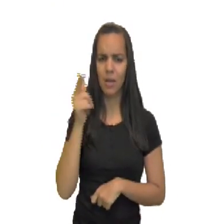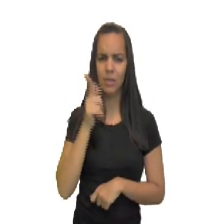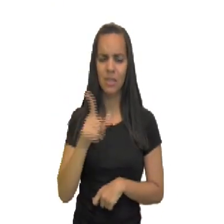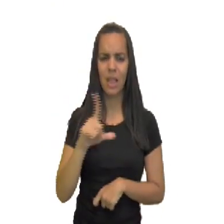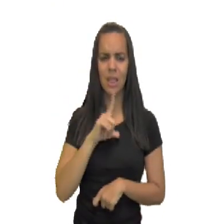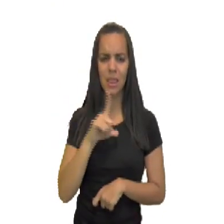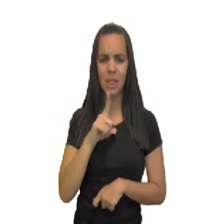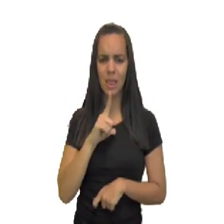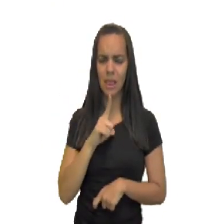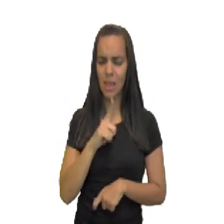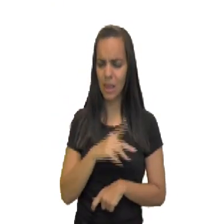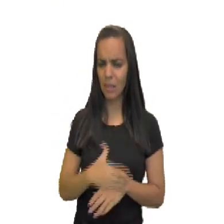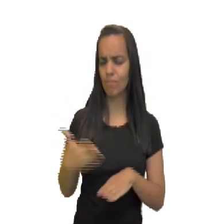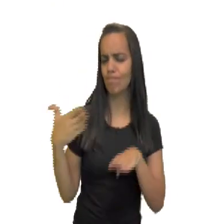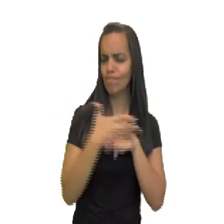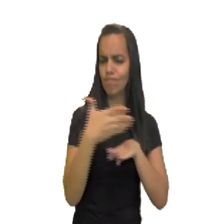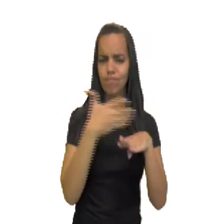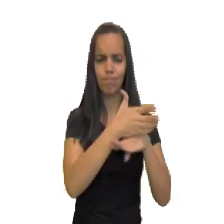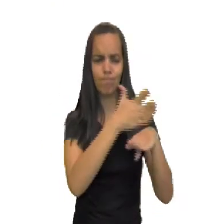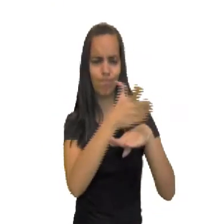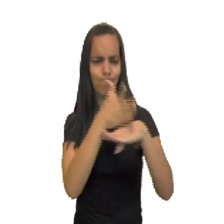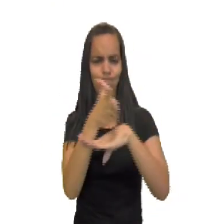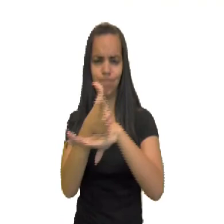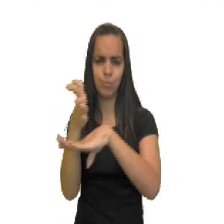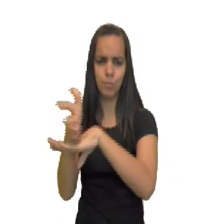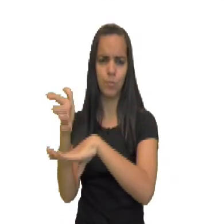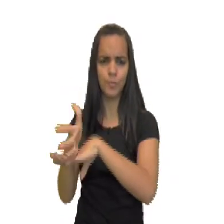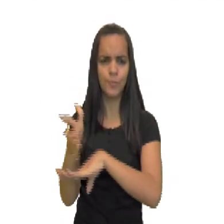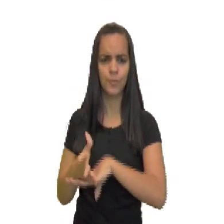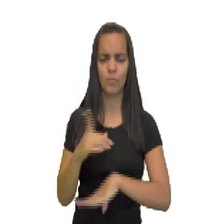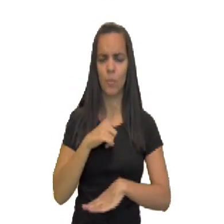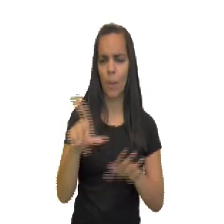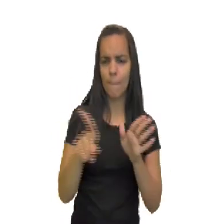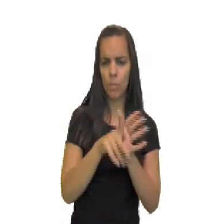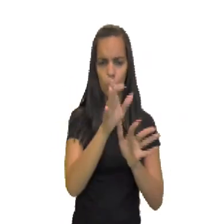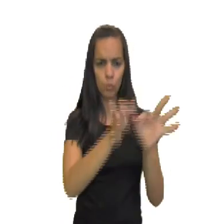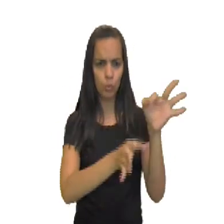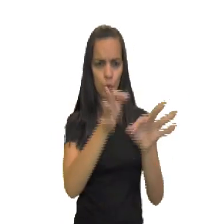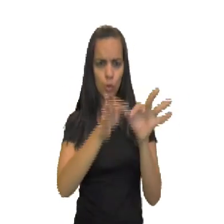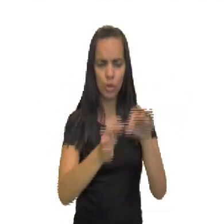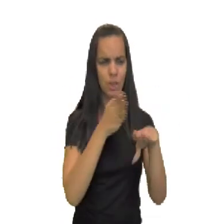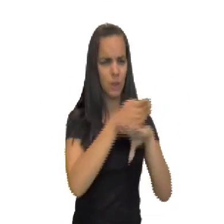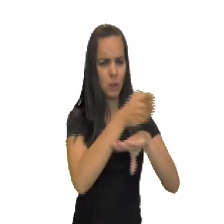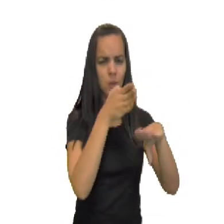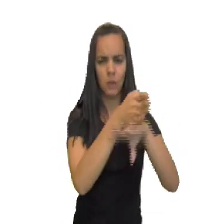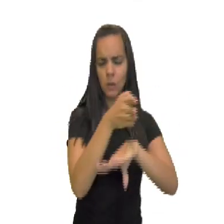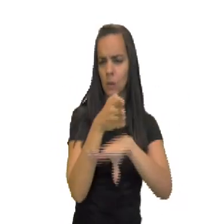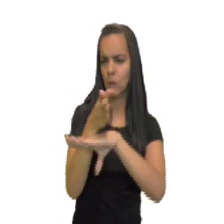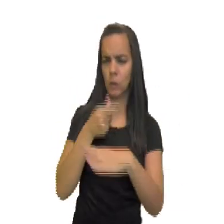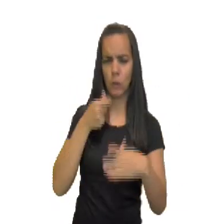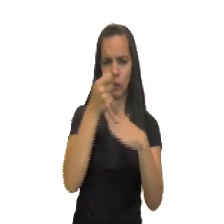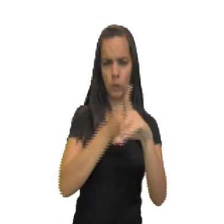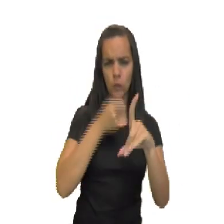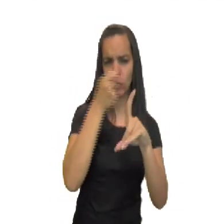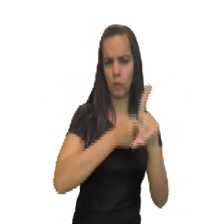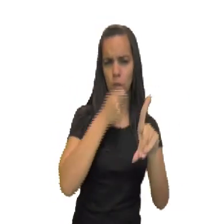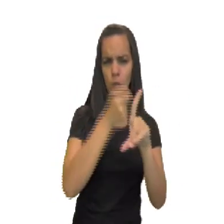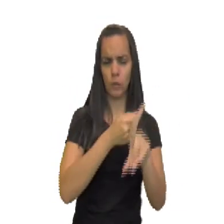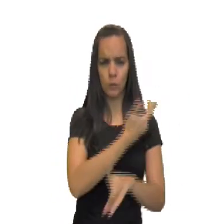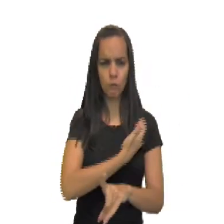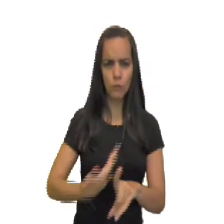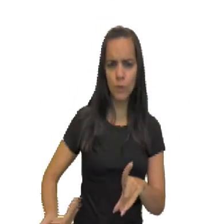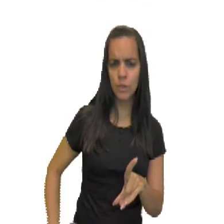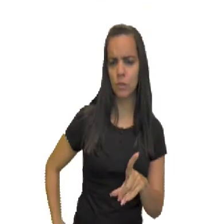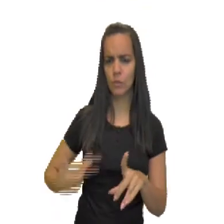as instâncias, todas as instâncias jurídicas no Brasil. O Estado,